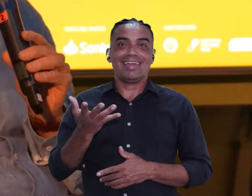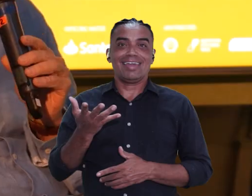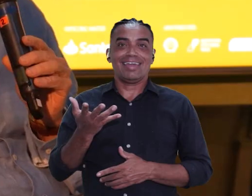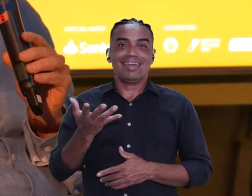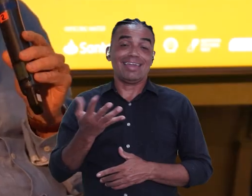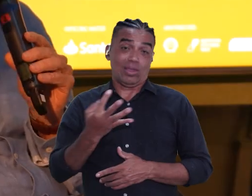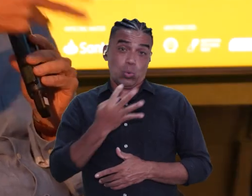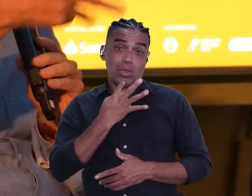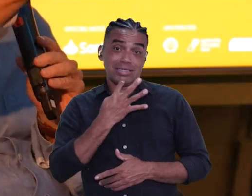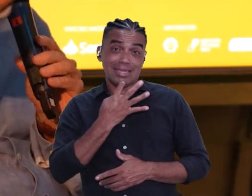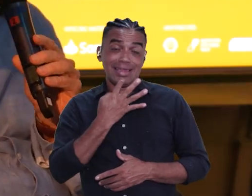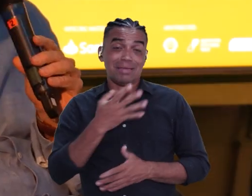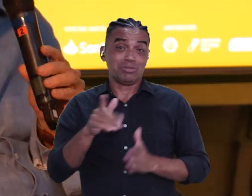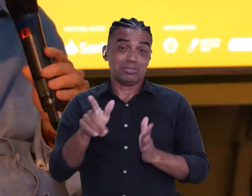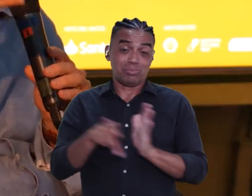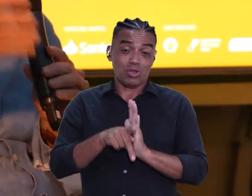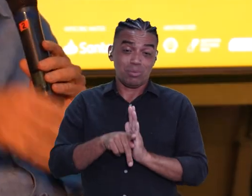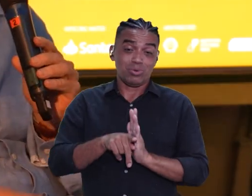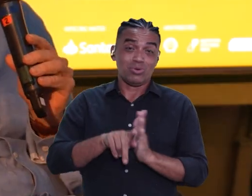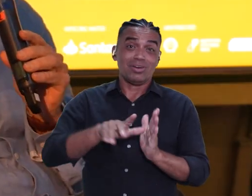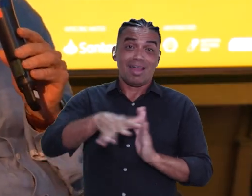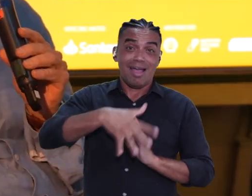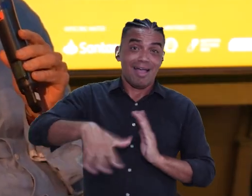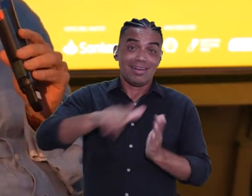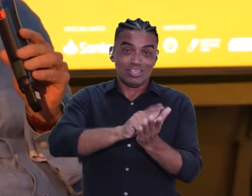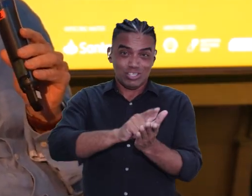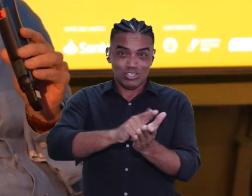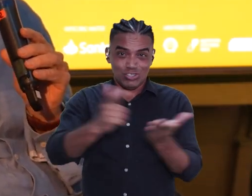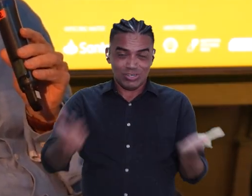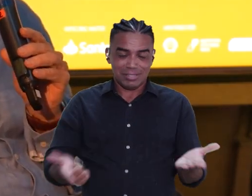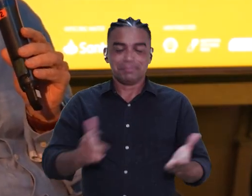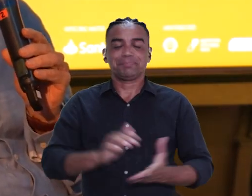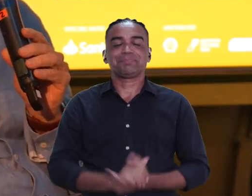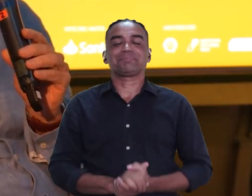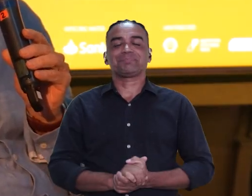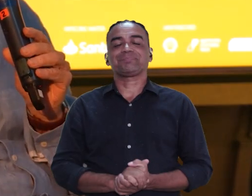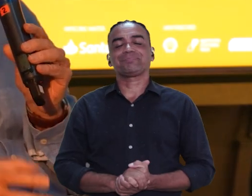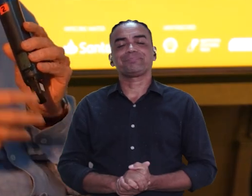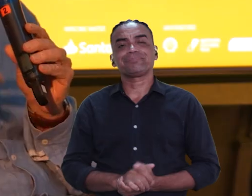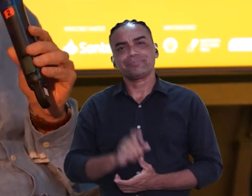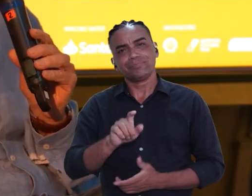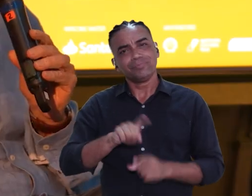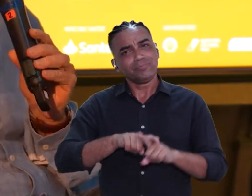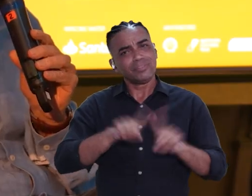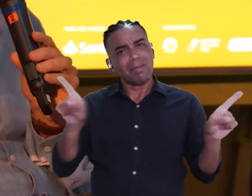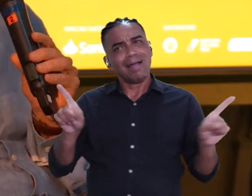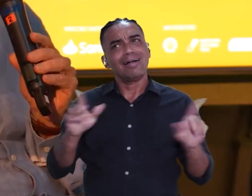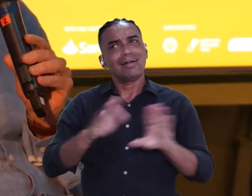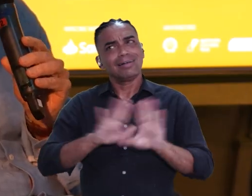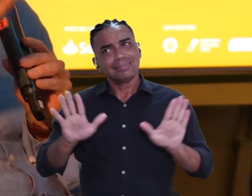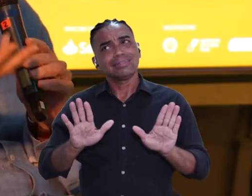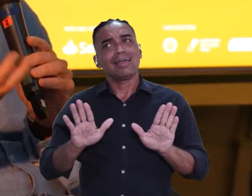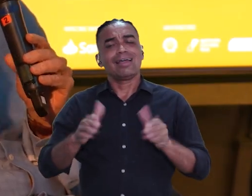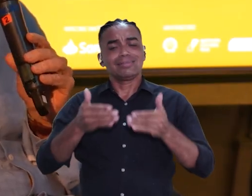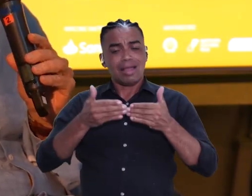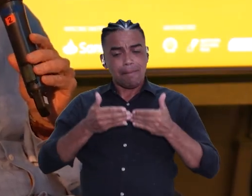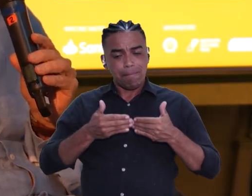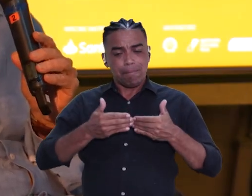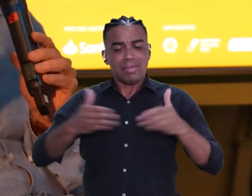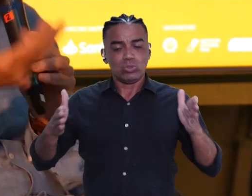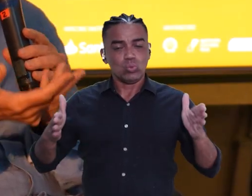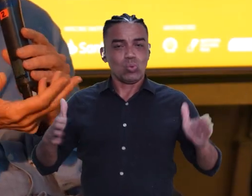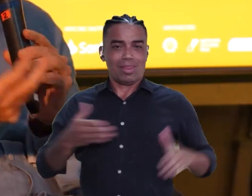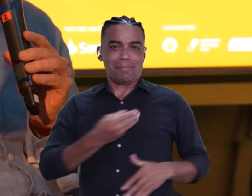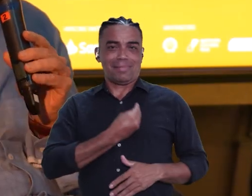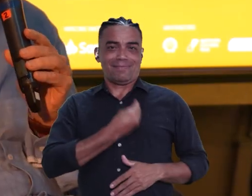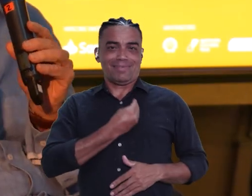a conhecemos no jornalismo. Mas é justamente essa abertura para a vida que a